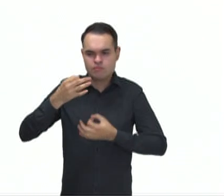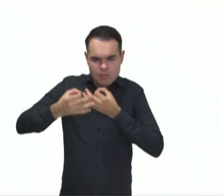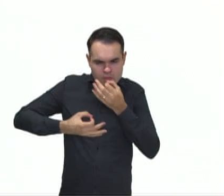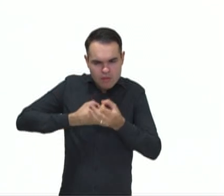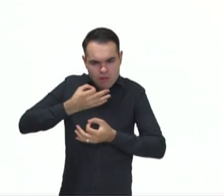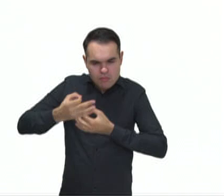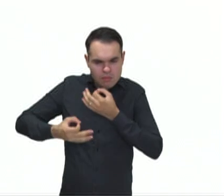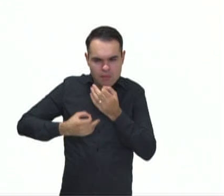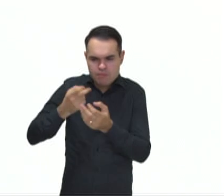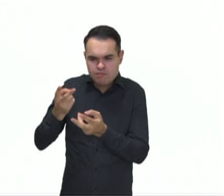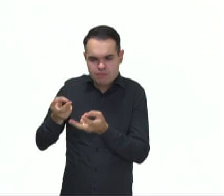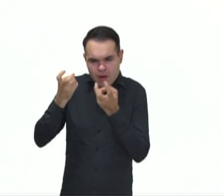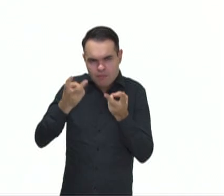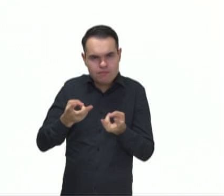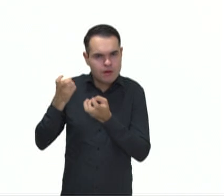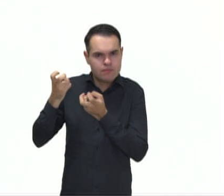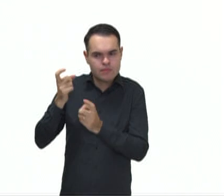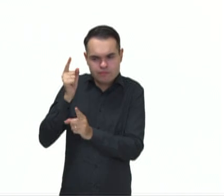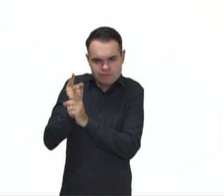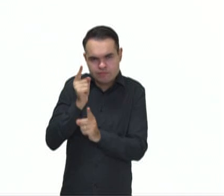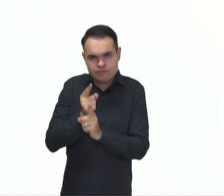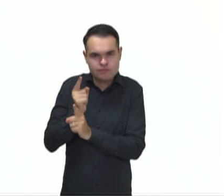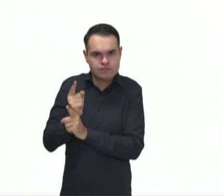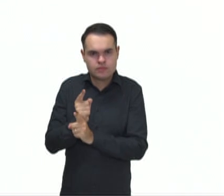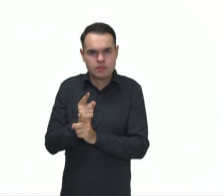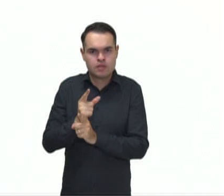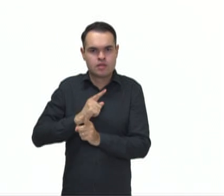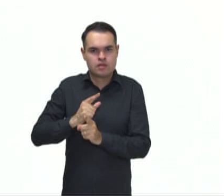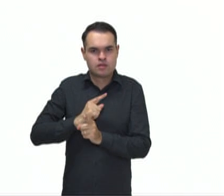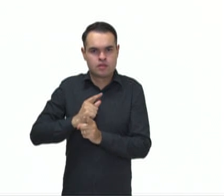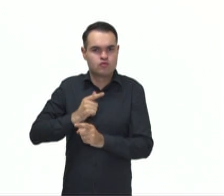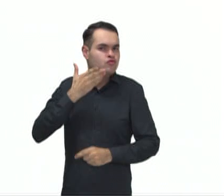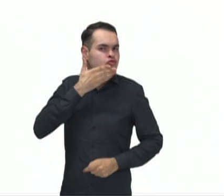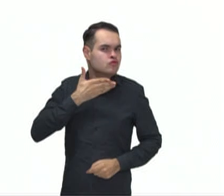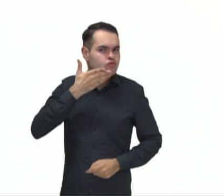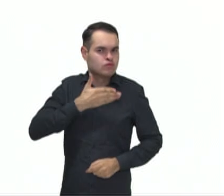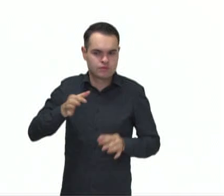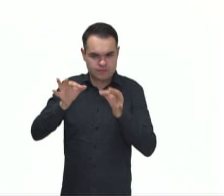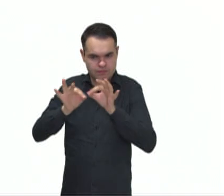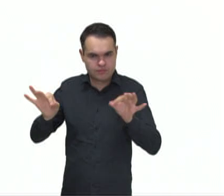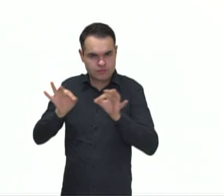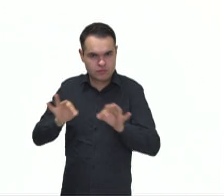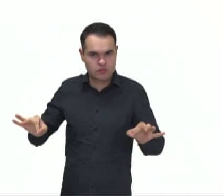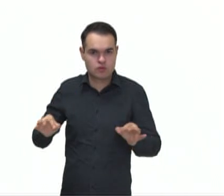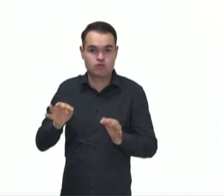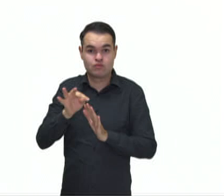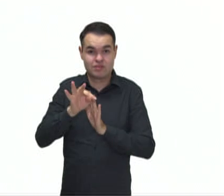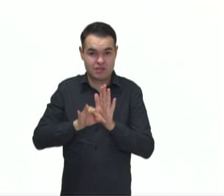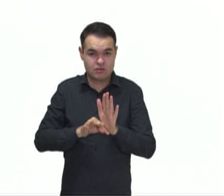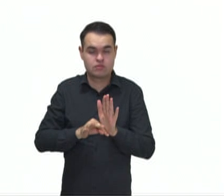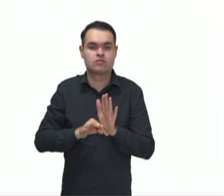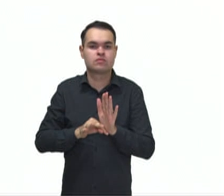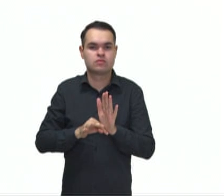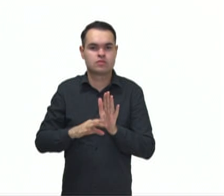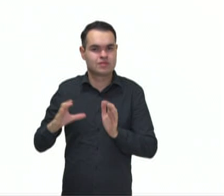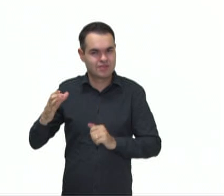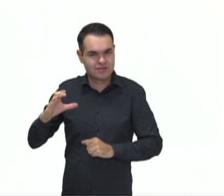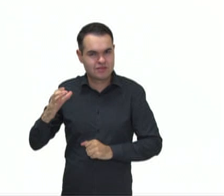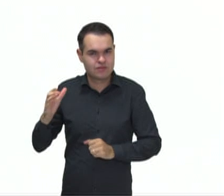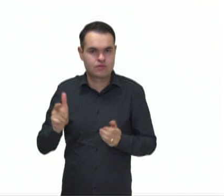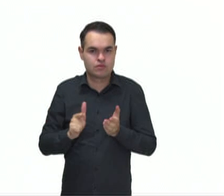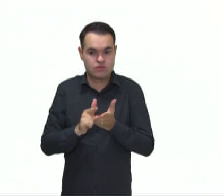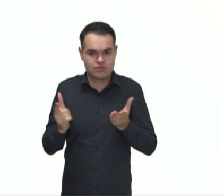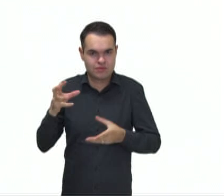marcas linguísticas do discurso jornalístico e científico, avaliar a força dos argumentos